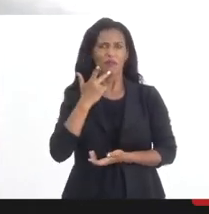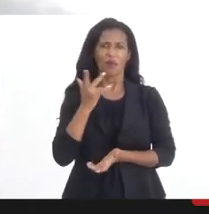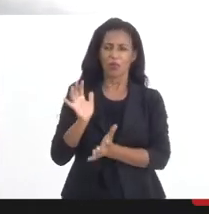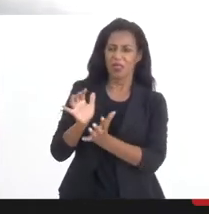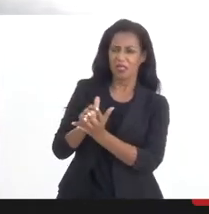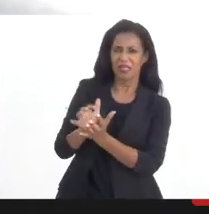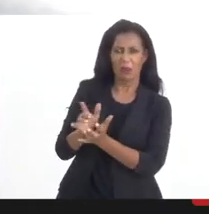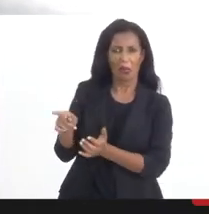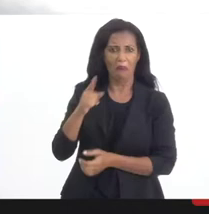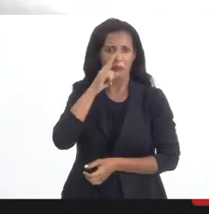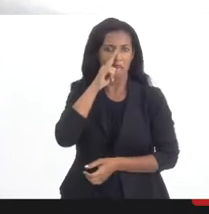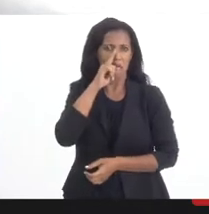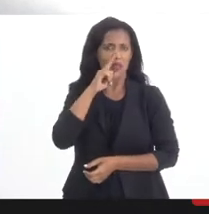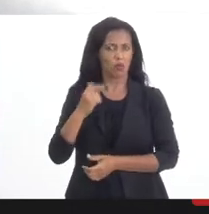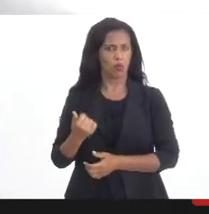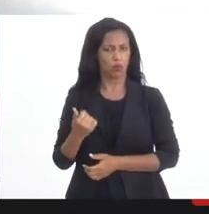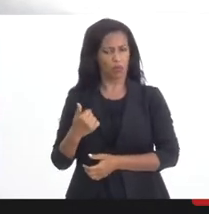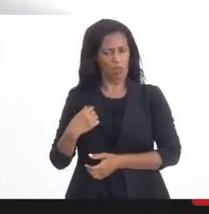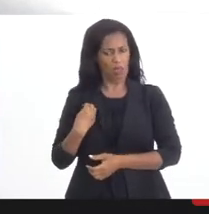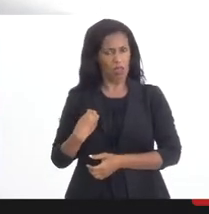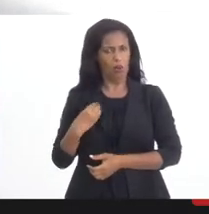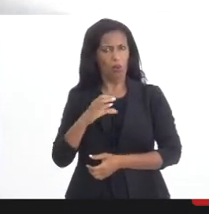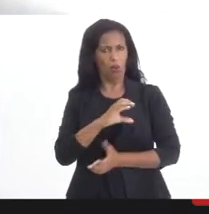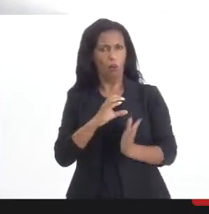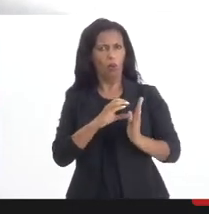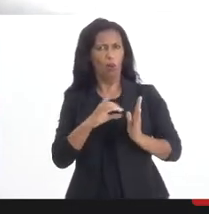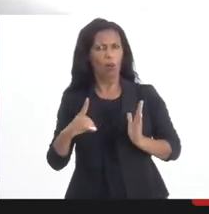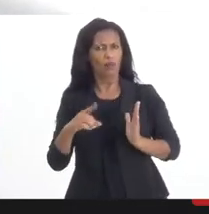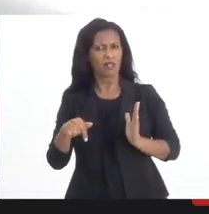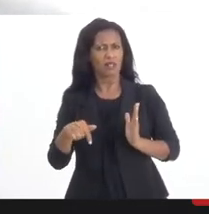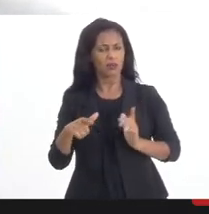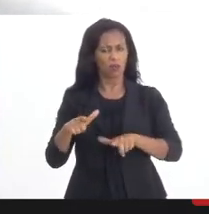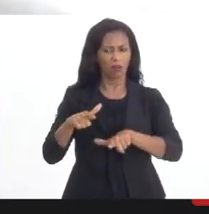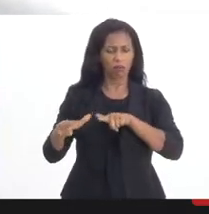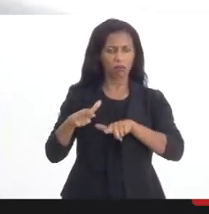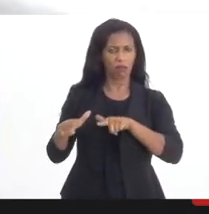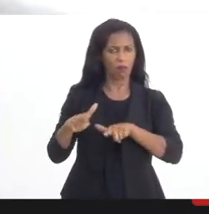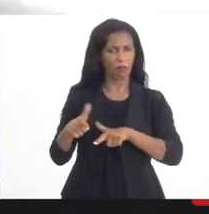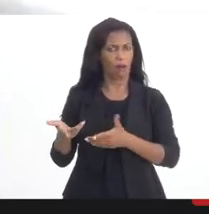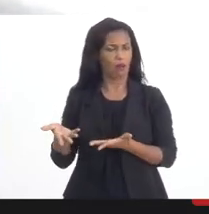ser perigoso. Eu atuo aqui como coordenadora do campus há 6 anos,